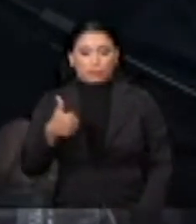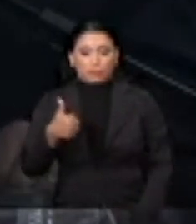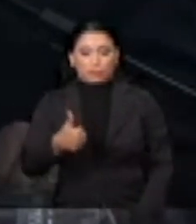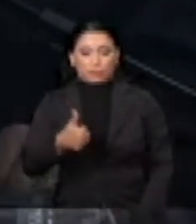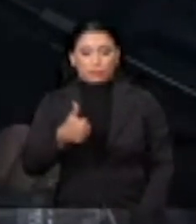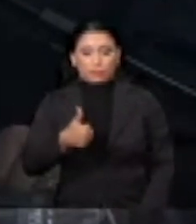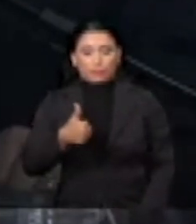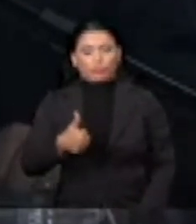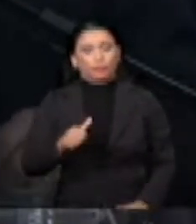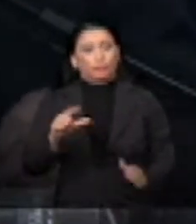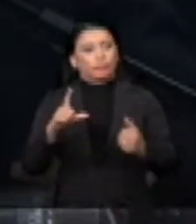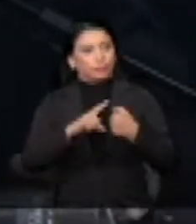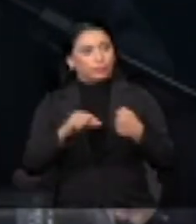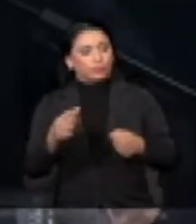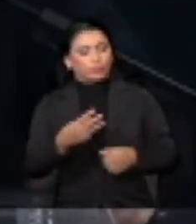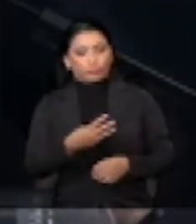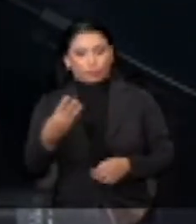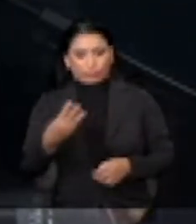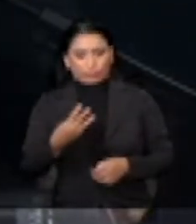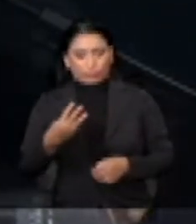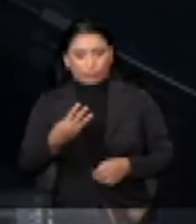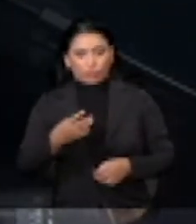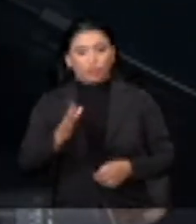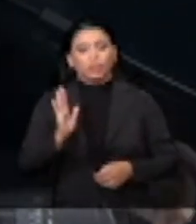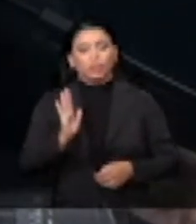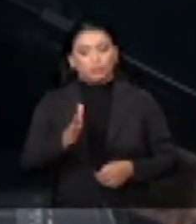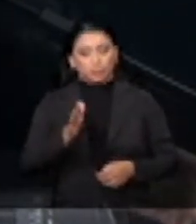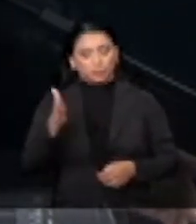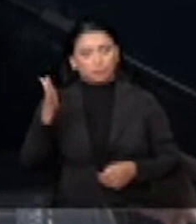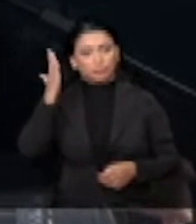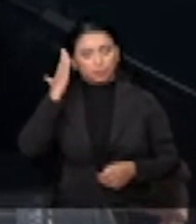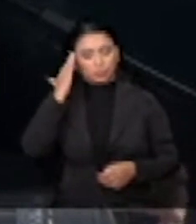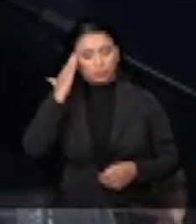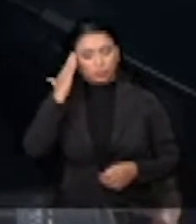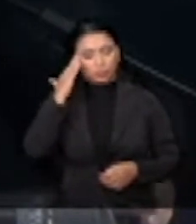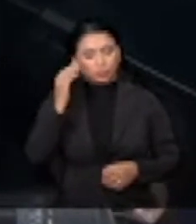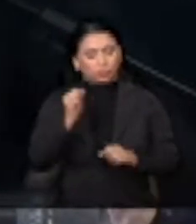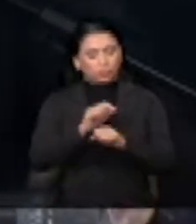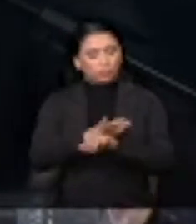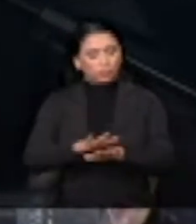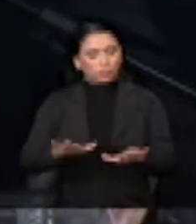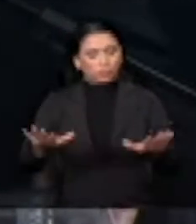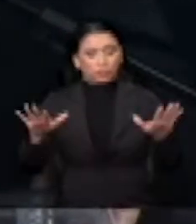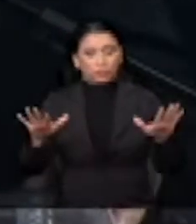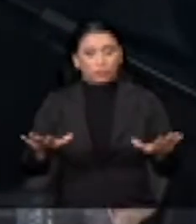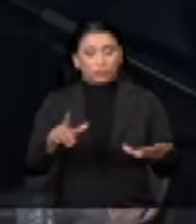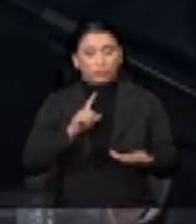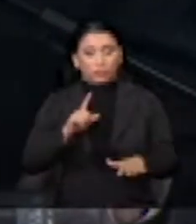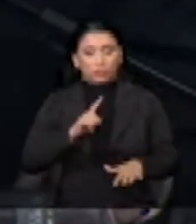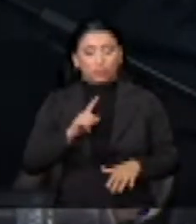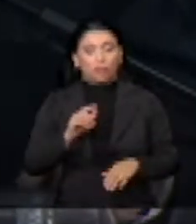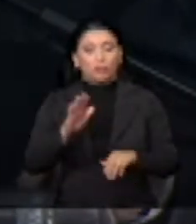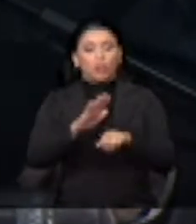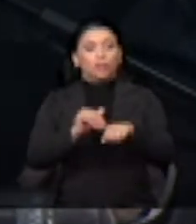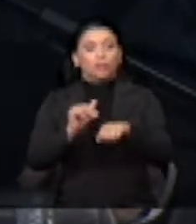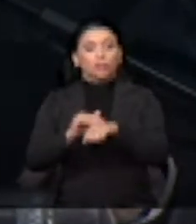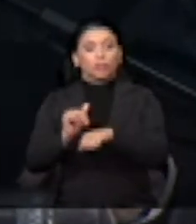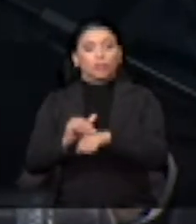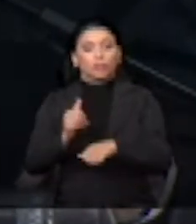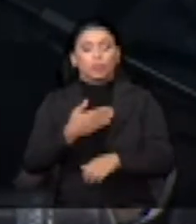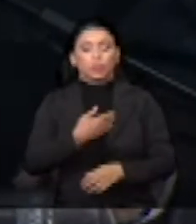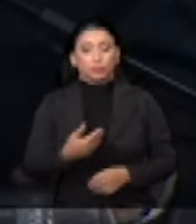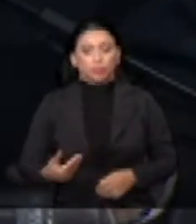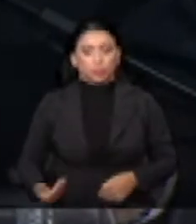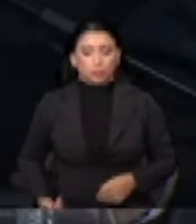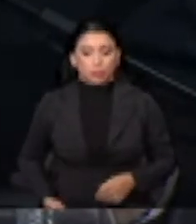que no seu Artigo terceiro como é de domínio público estabelecia um chamamento público para que se abra